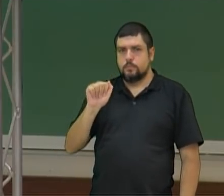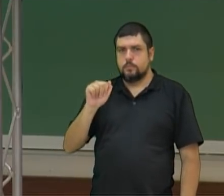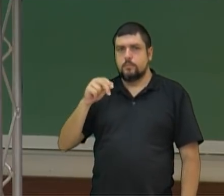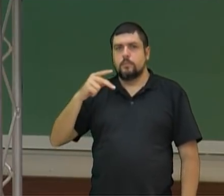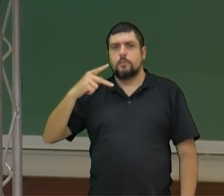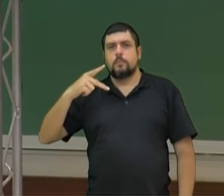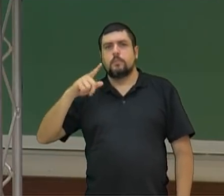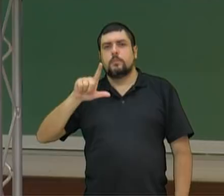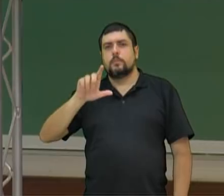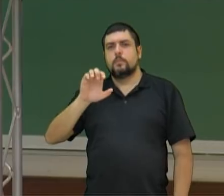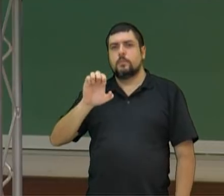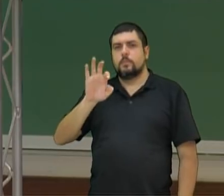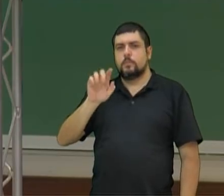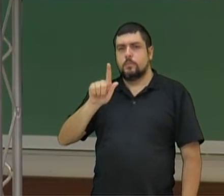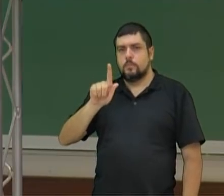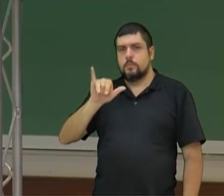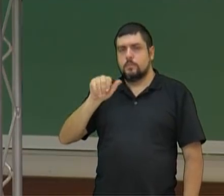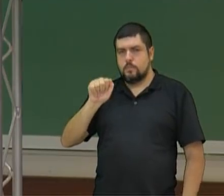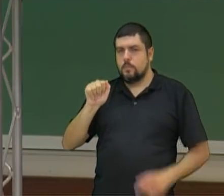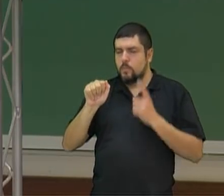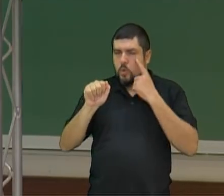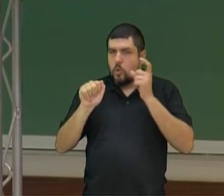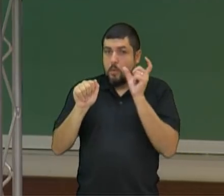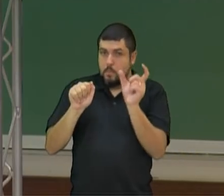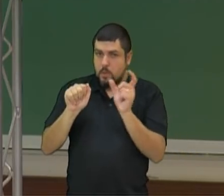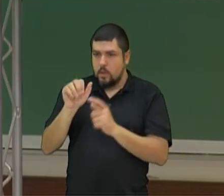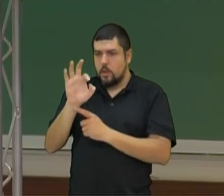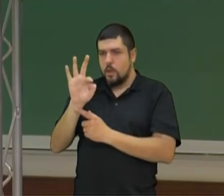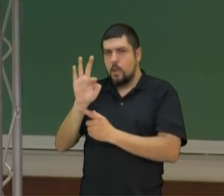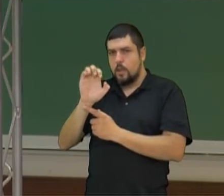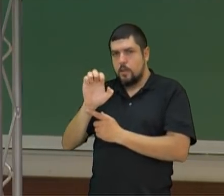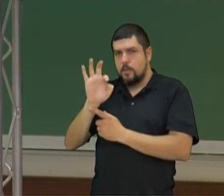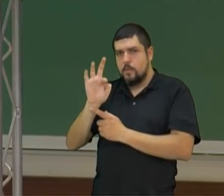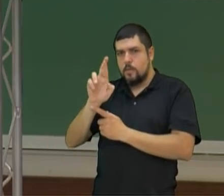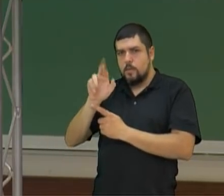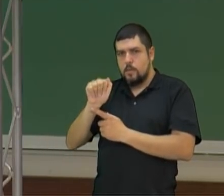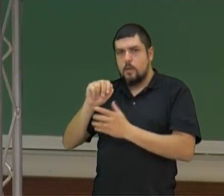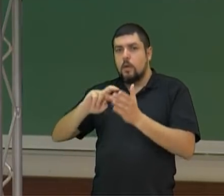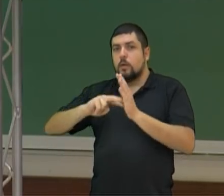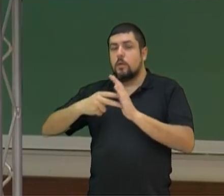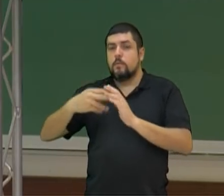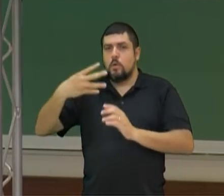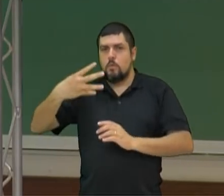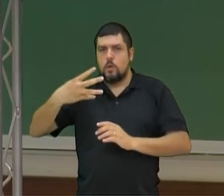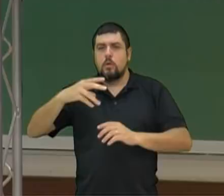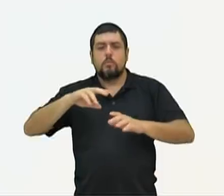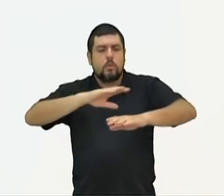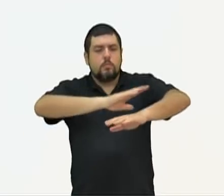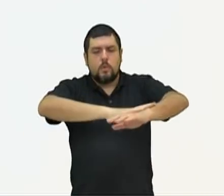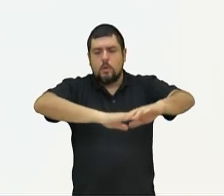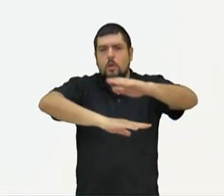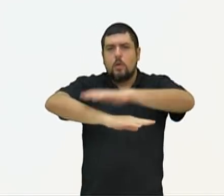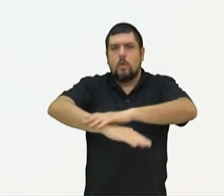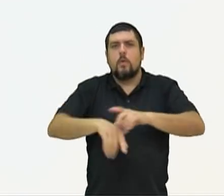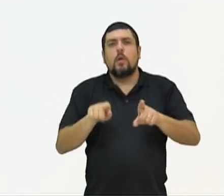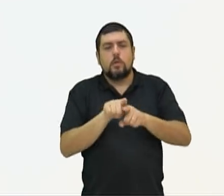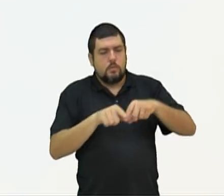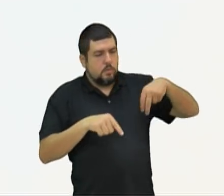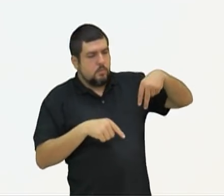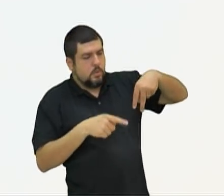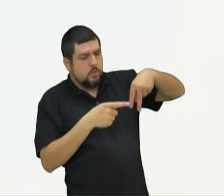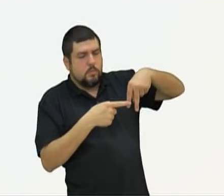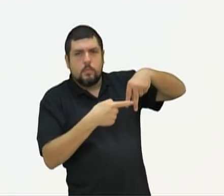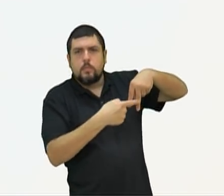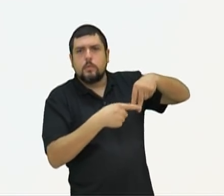4 membros, nos 2 inferiores, na perna, e nos 2 superiores, as mãos, os braços. Então, é a paralisia